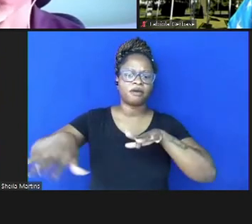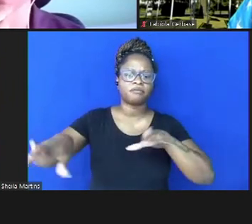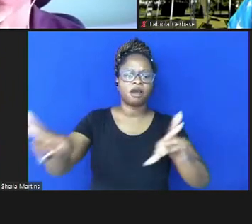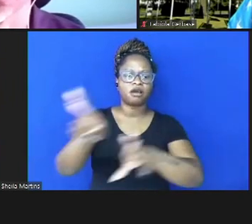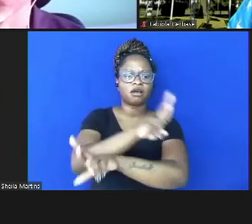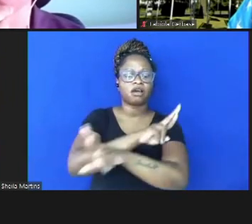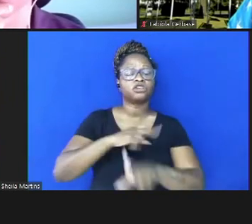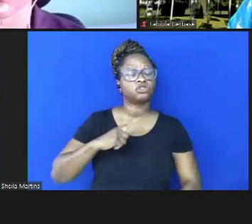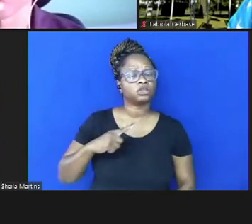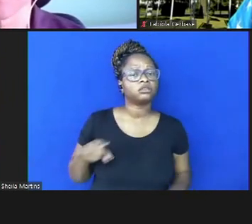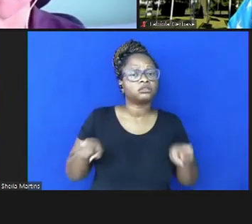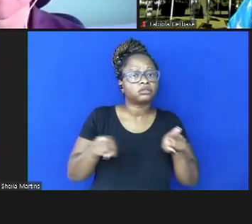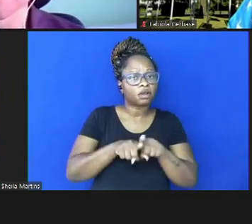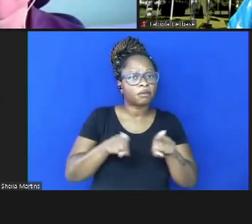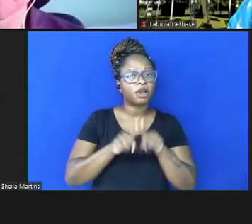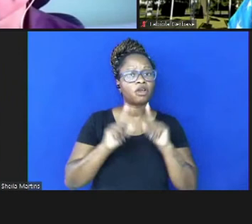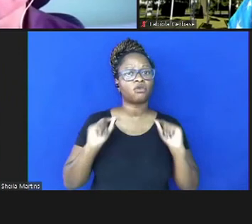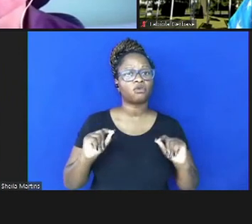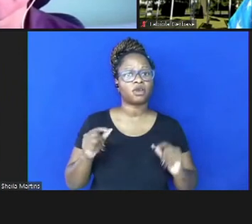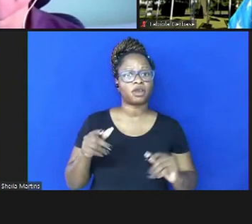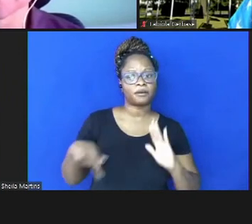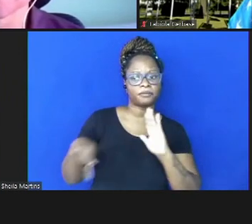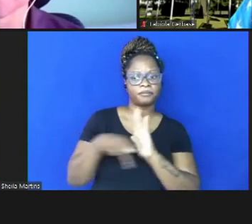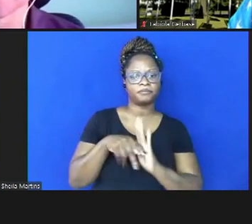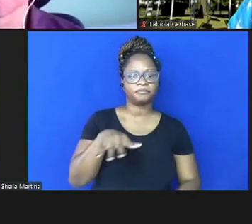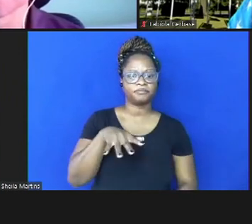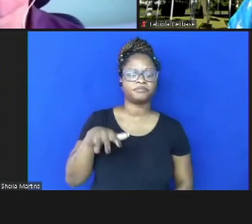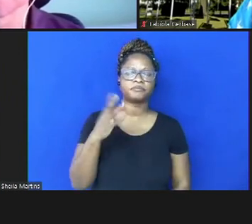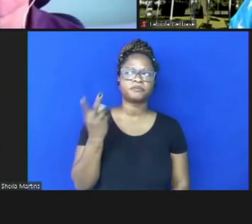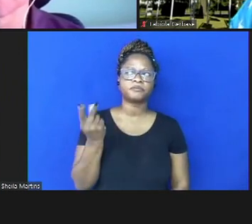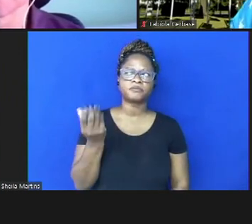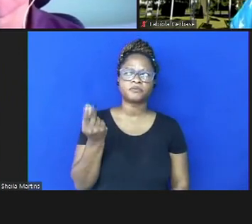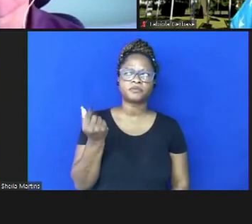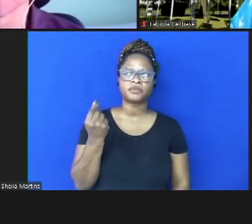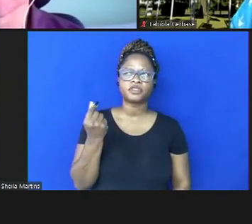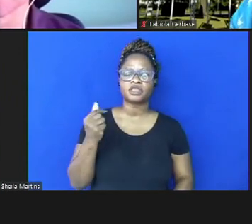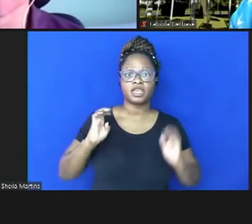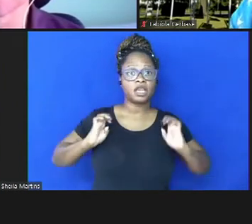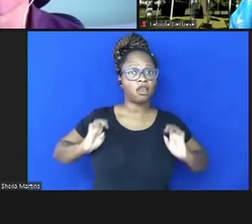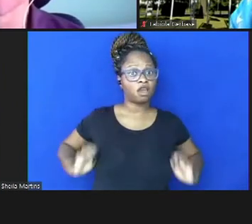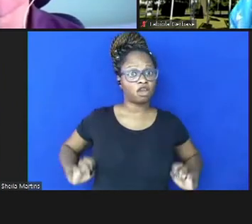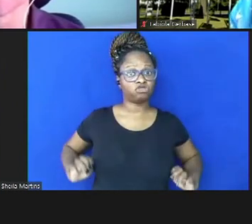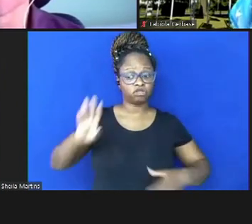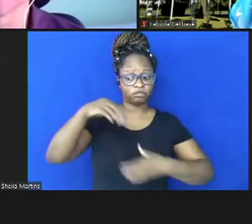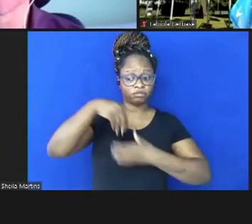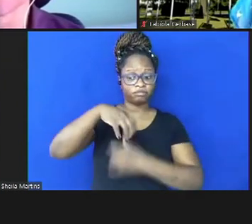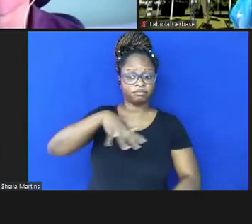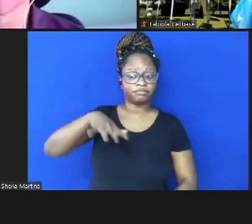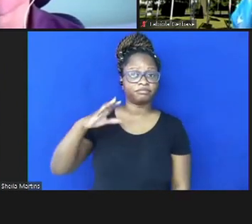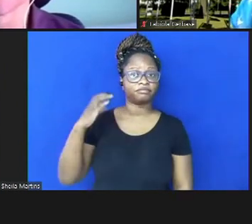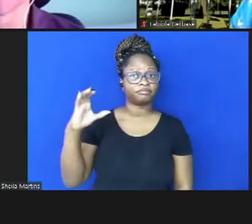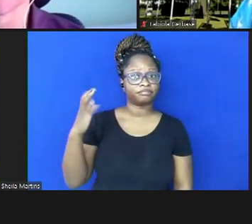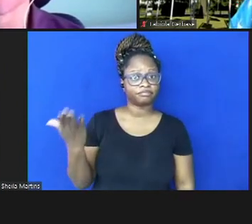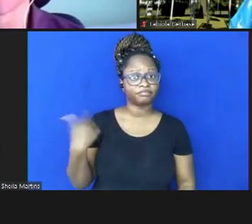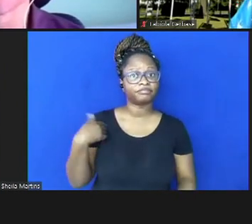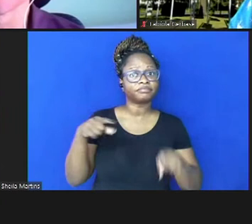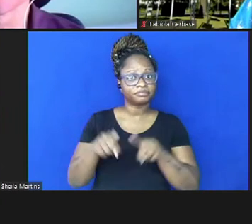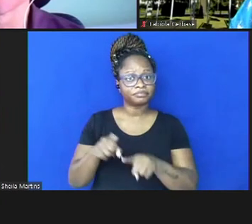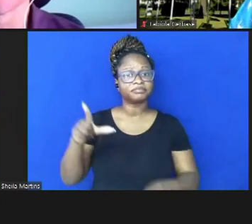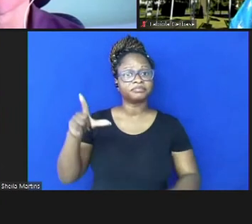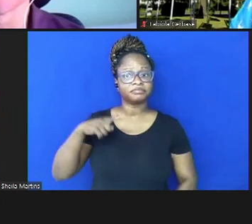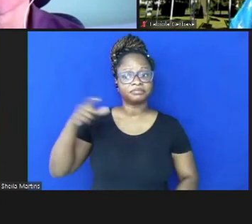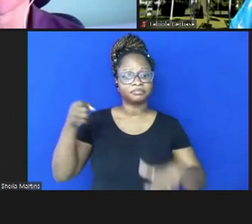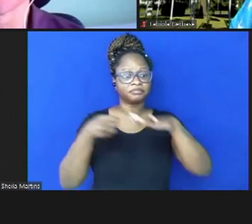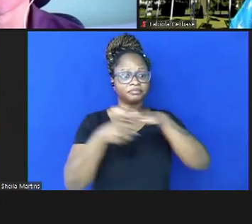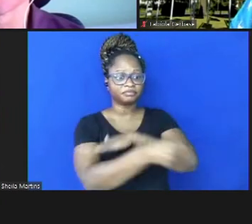também uma parte de ética na ciência, né? Então, nós contamos com, inclusive, o